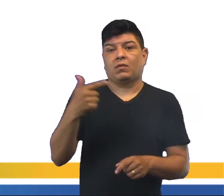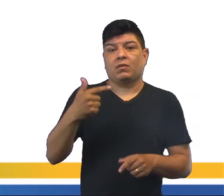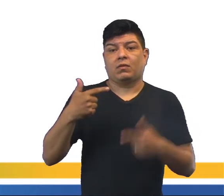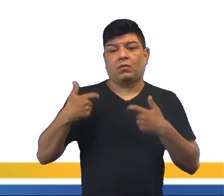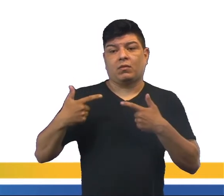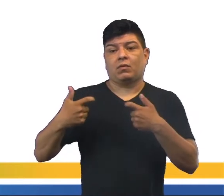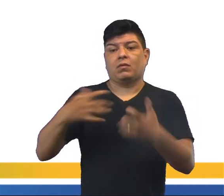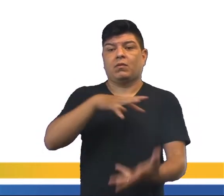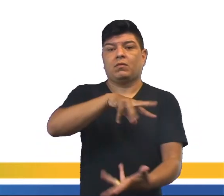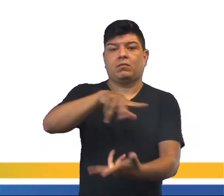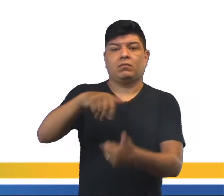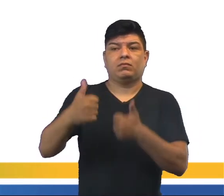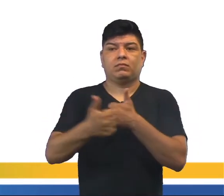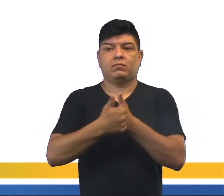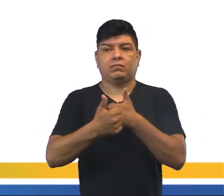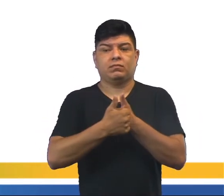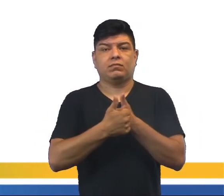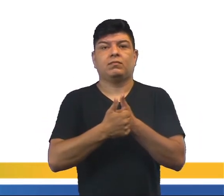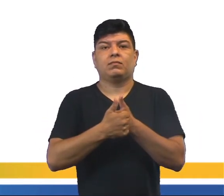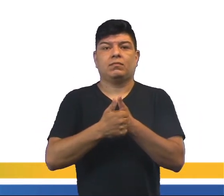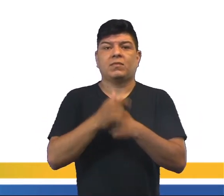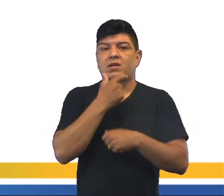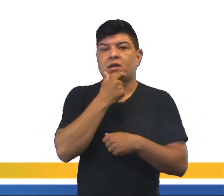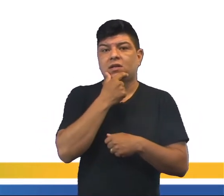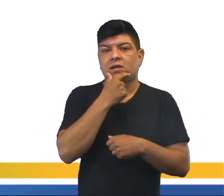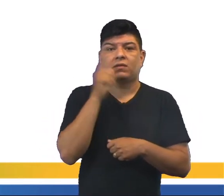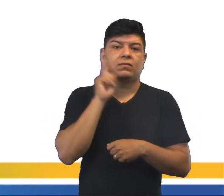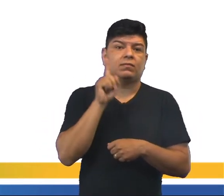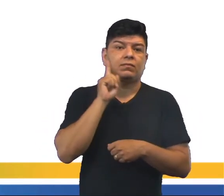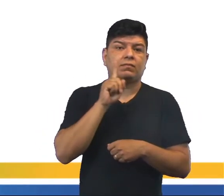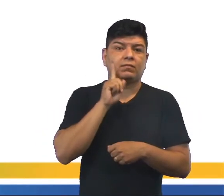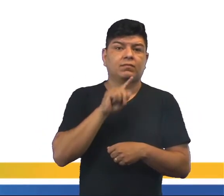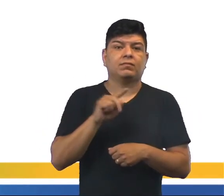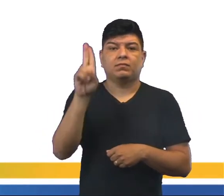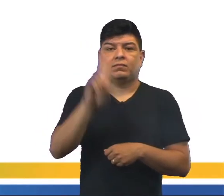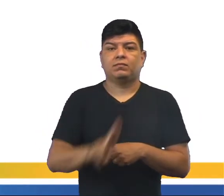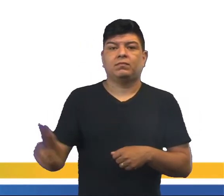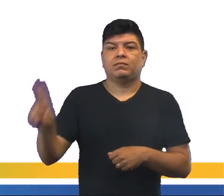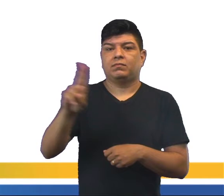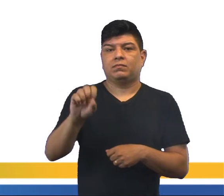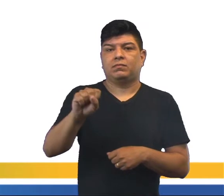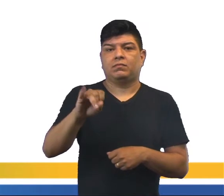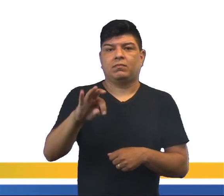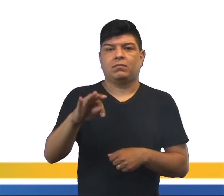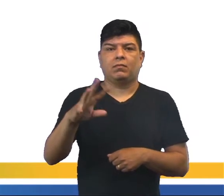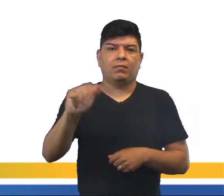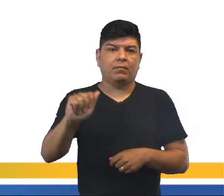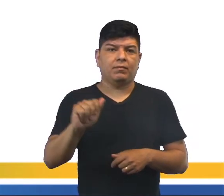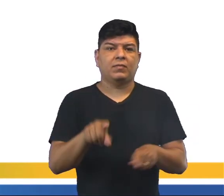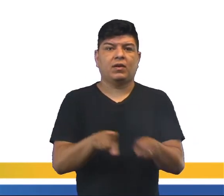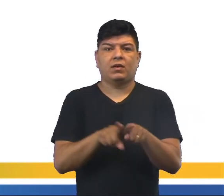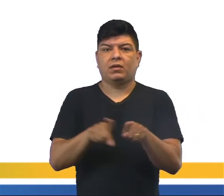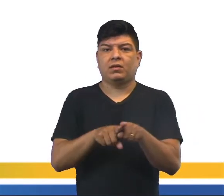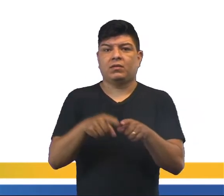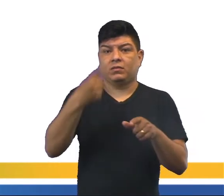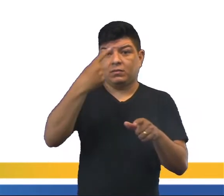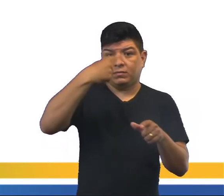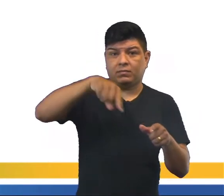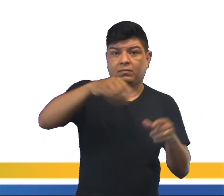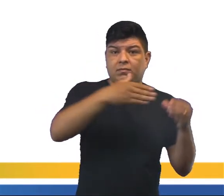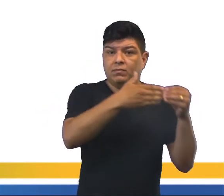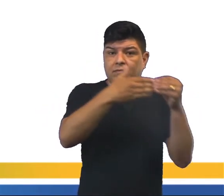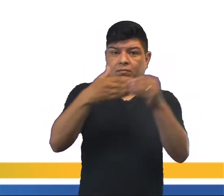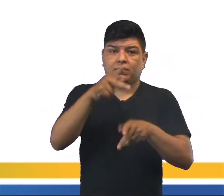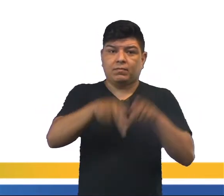Mundial ao lado dos aliados, né, a Inglaterra, os Estados Unidos e a União Soviética, com o envio da FEB, né, Força Expedicionária